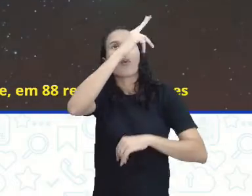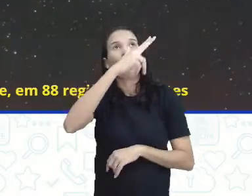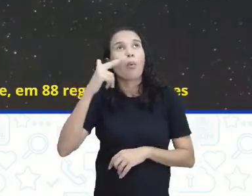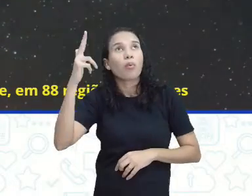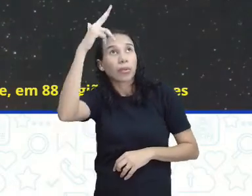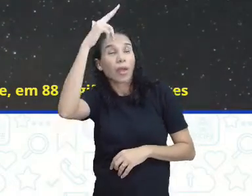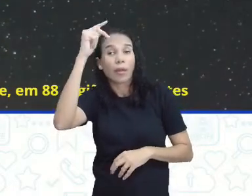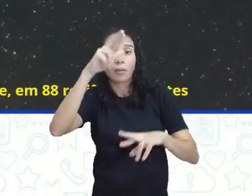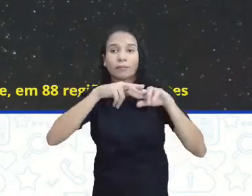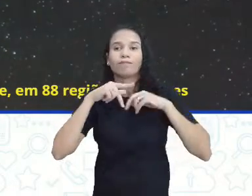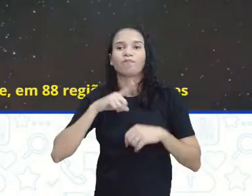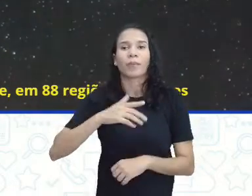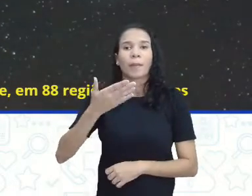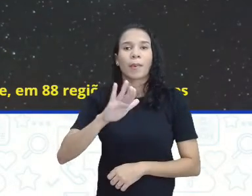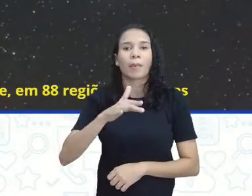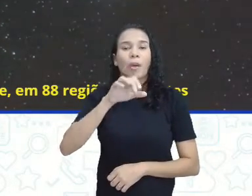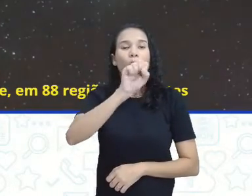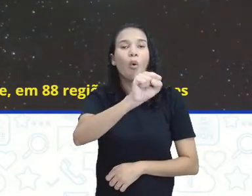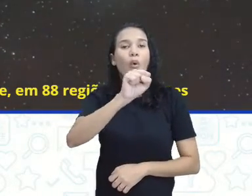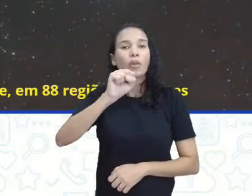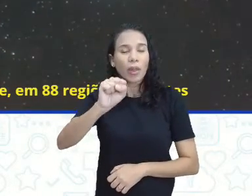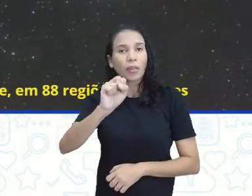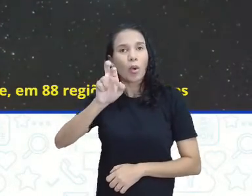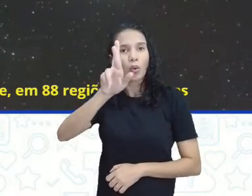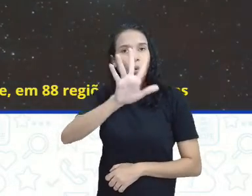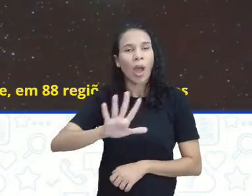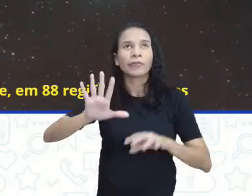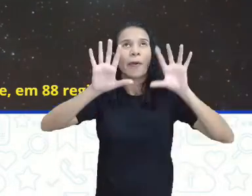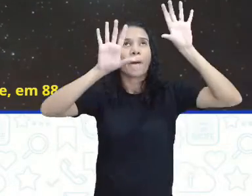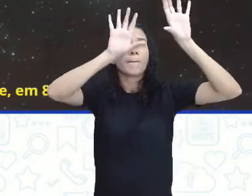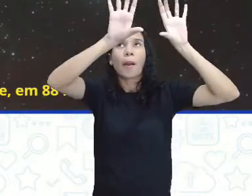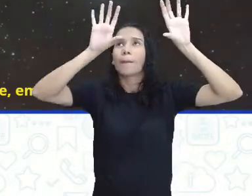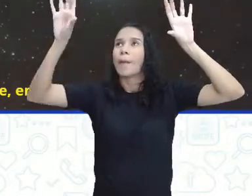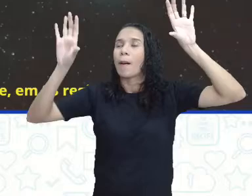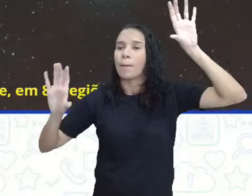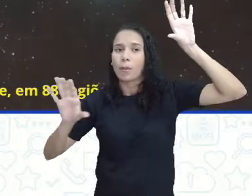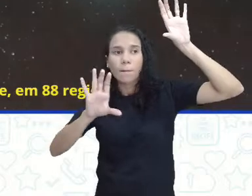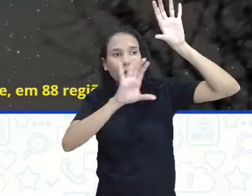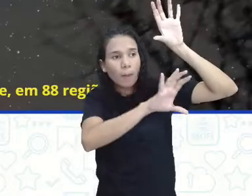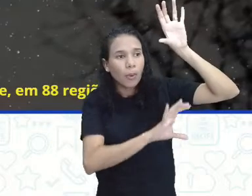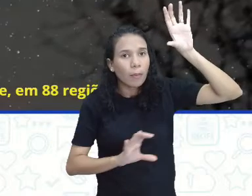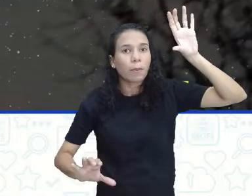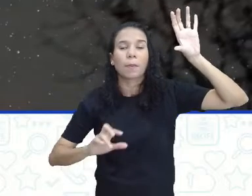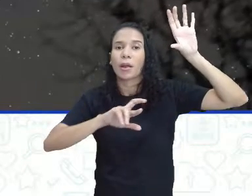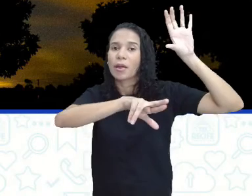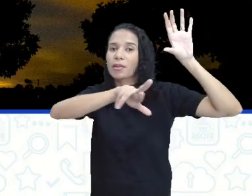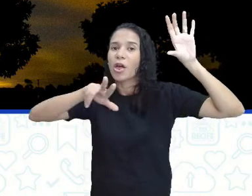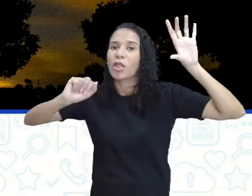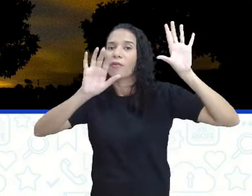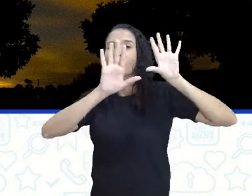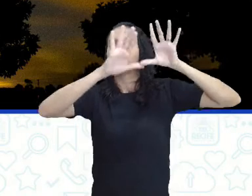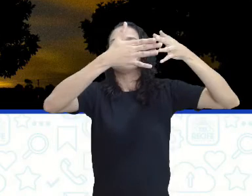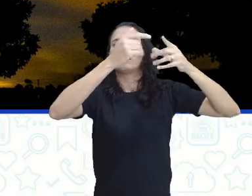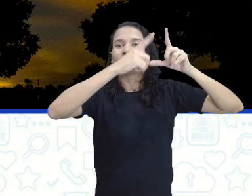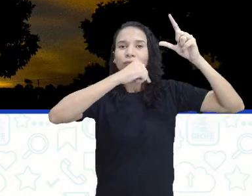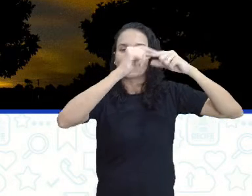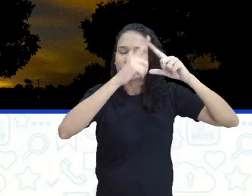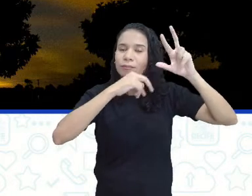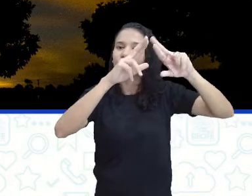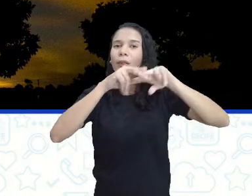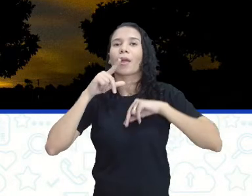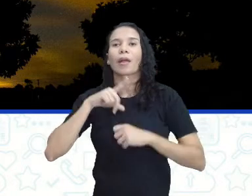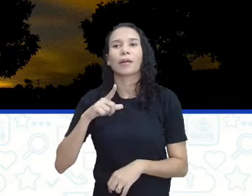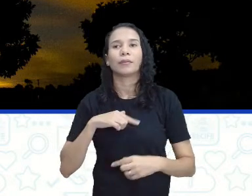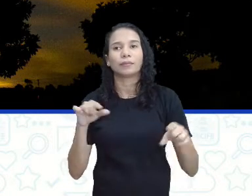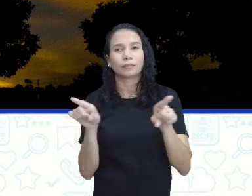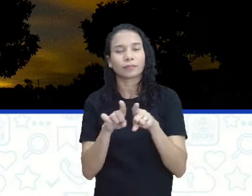temos cerca de 88 regiões aí que a gente determina constelações diferentes. E aí a gente